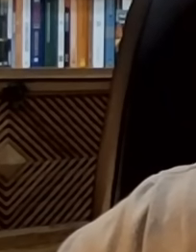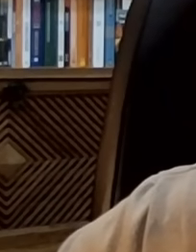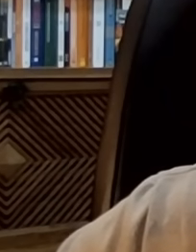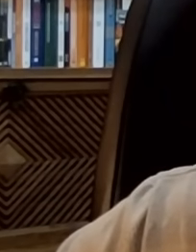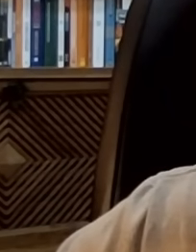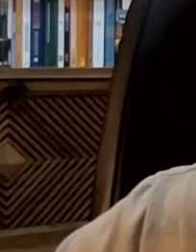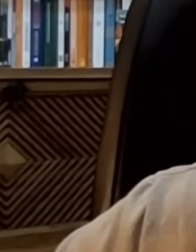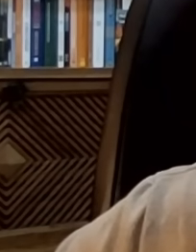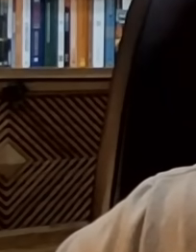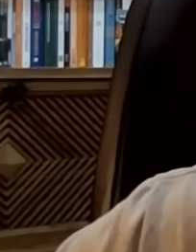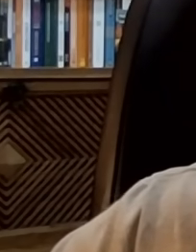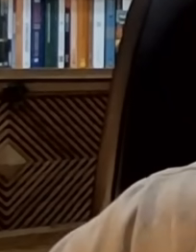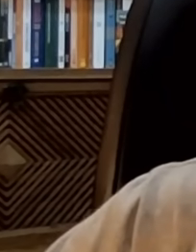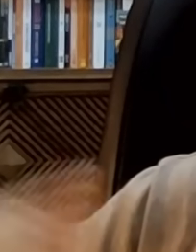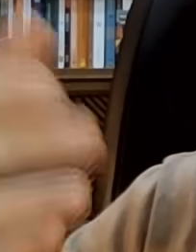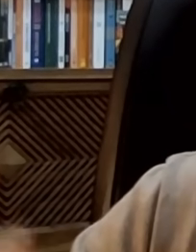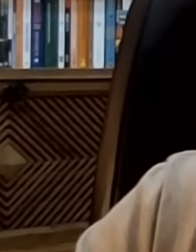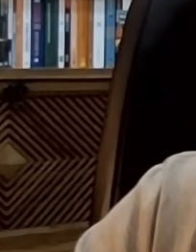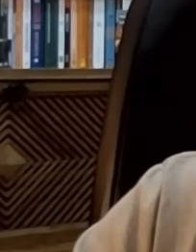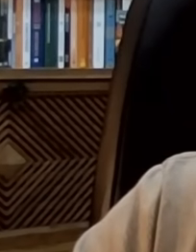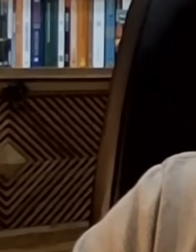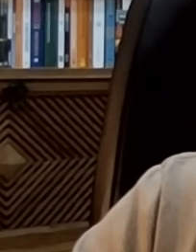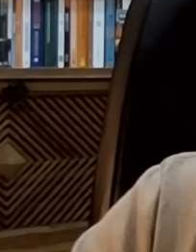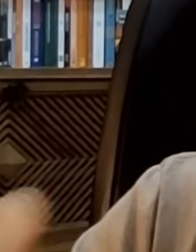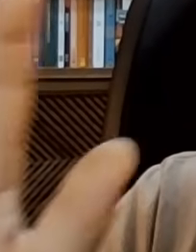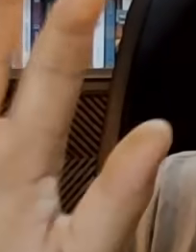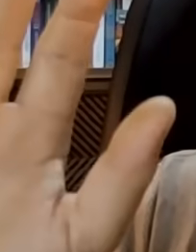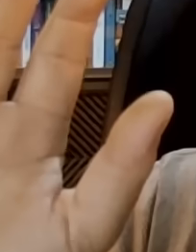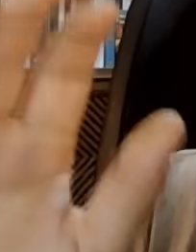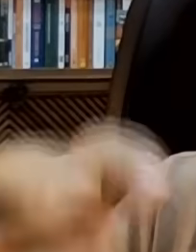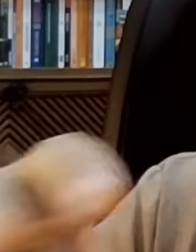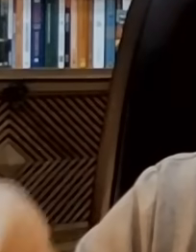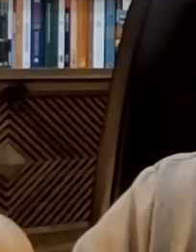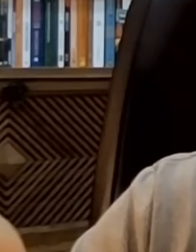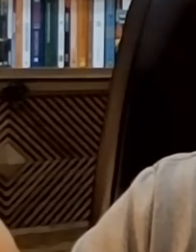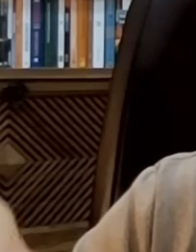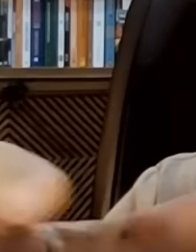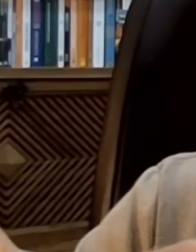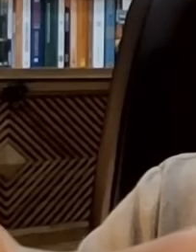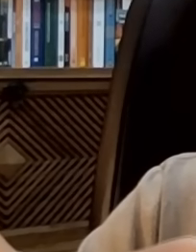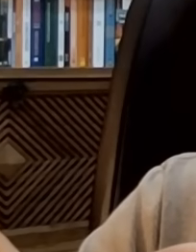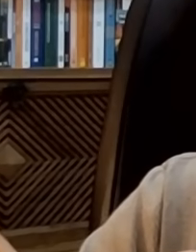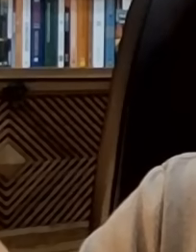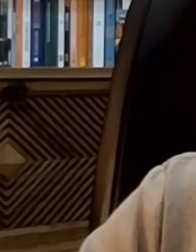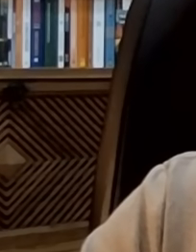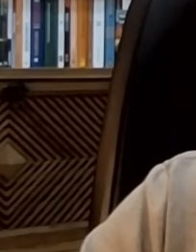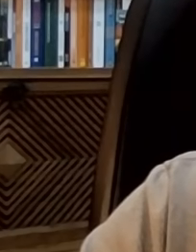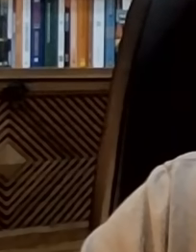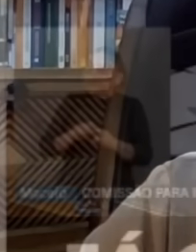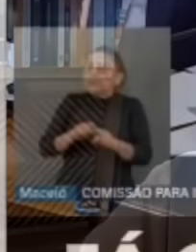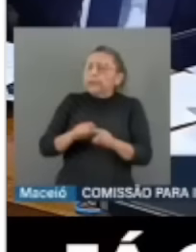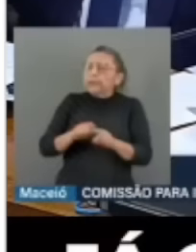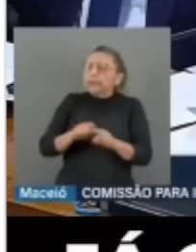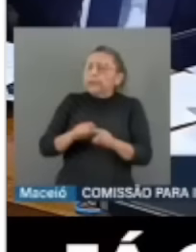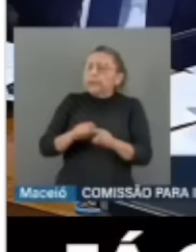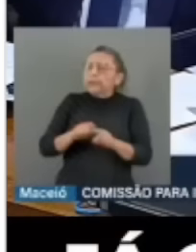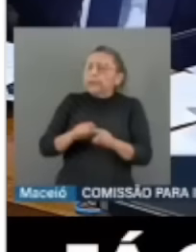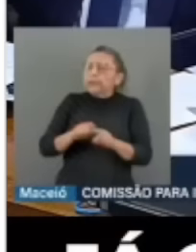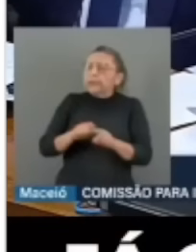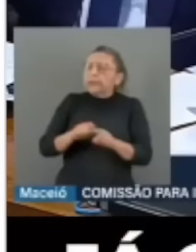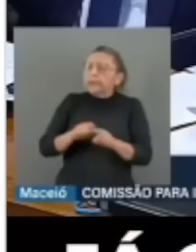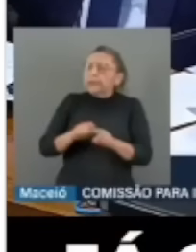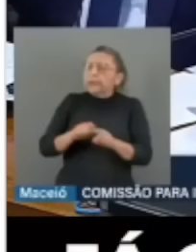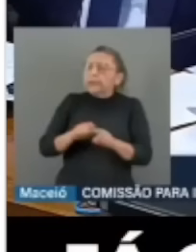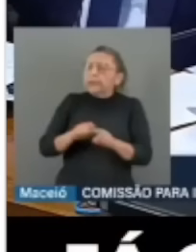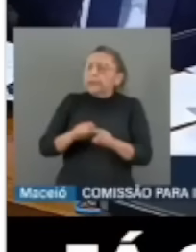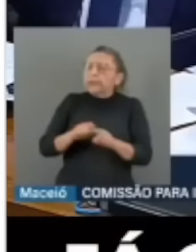foi a questão da imparcialidade o a a fala que eu resolvi separar para vocês aqui de